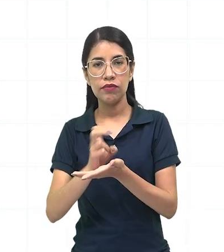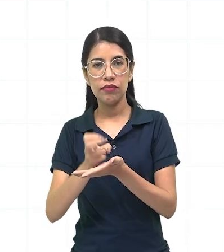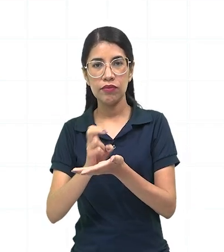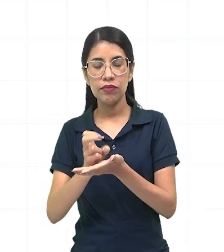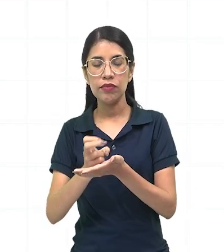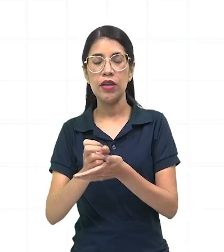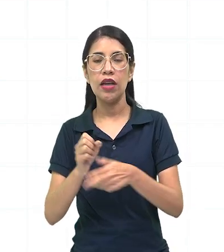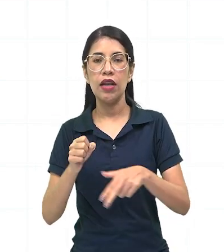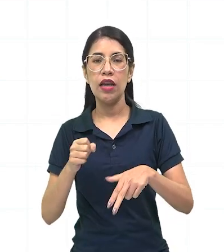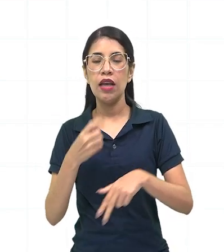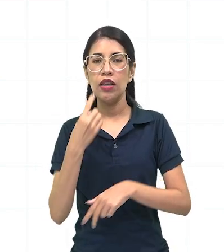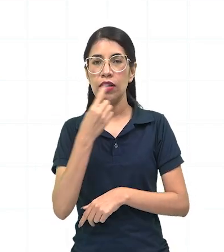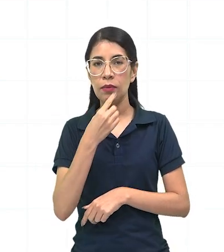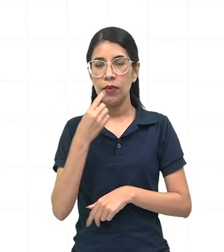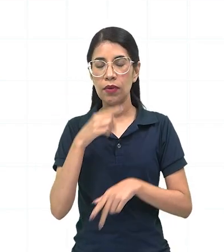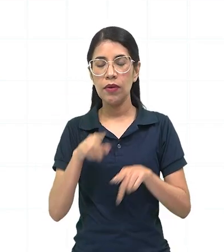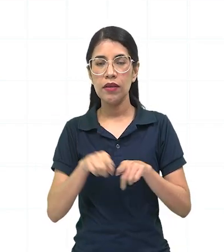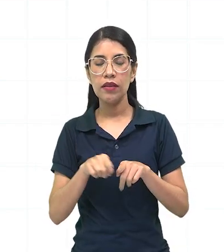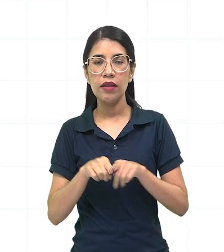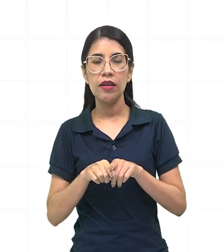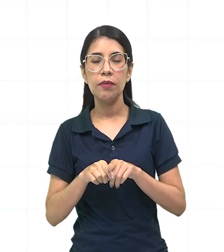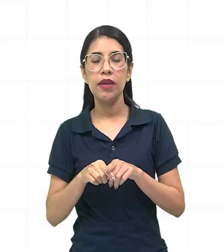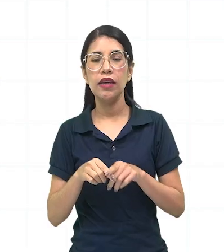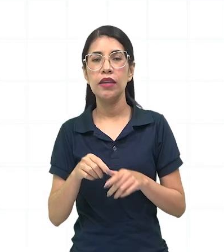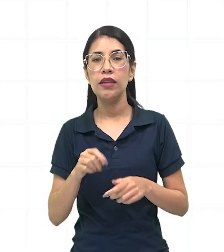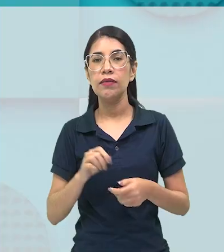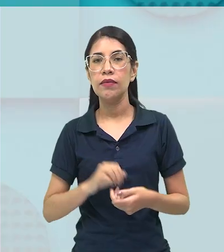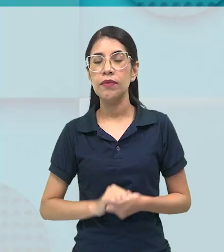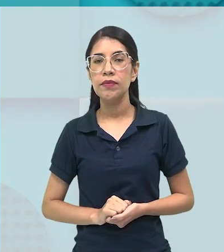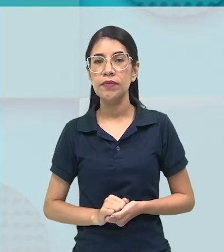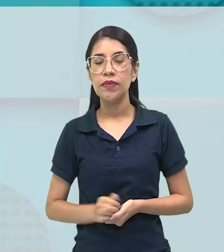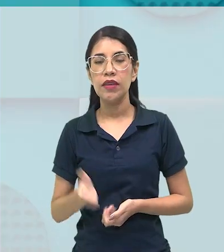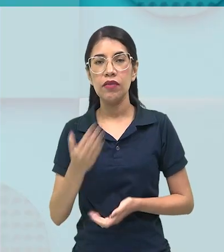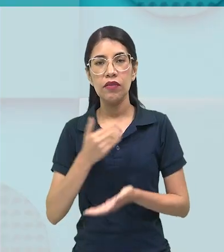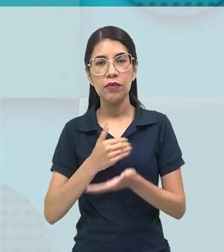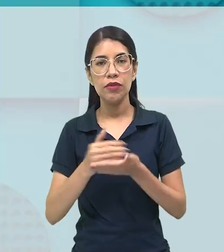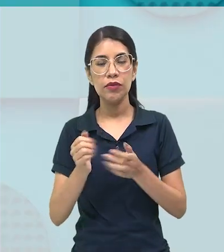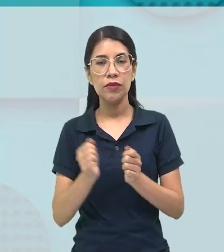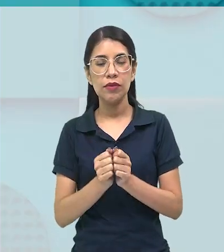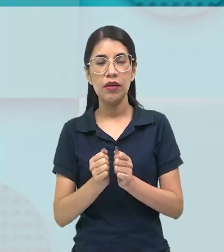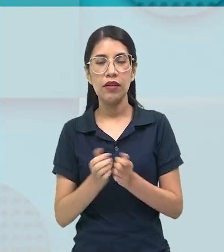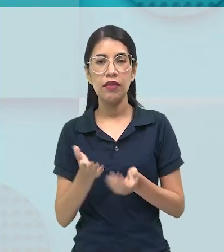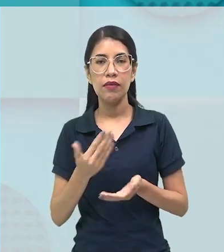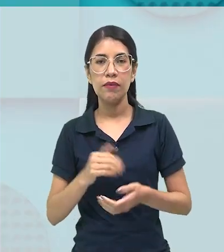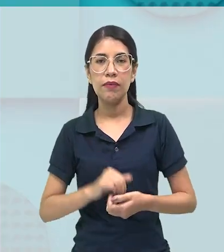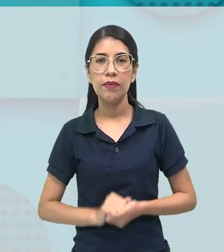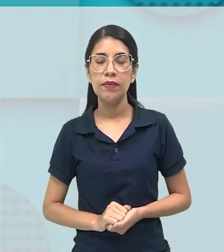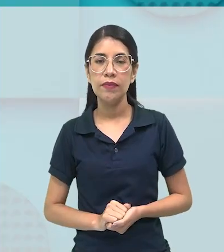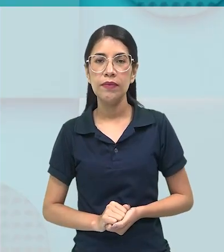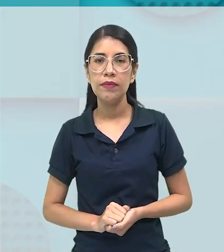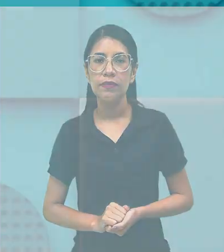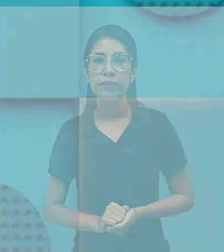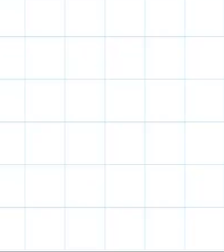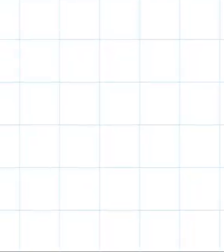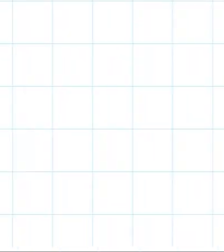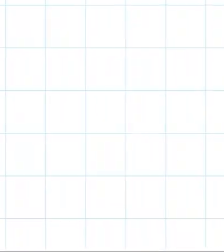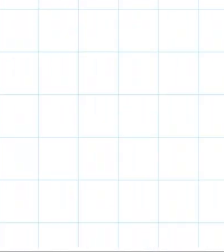e dente, desmaios e cortes na pele. Então vamos lá, venham comigo e vamos aprender mais um pouco.